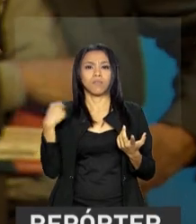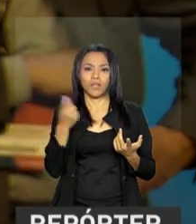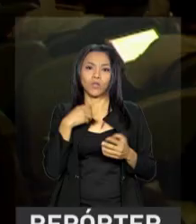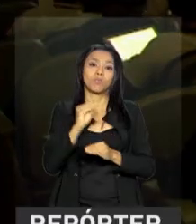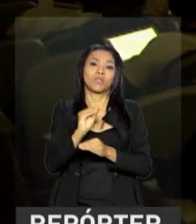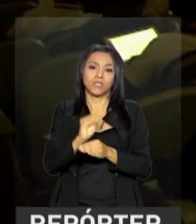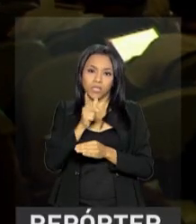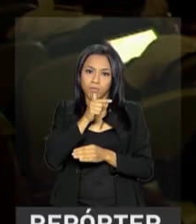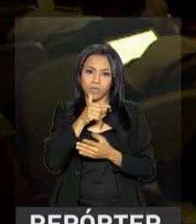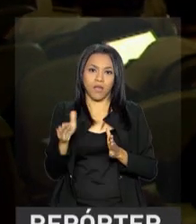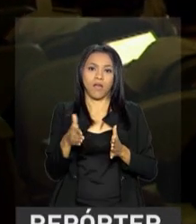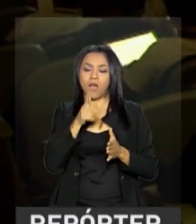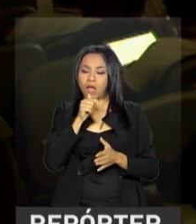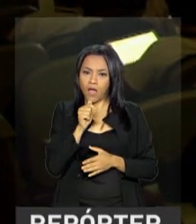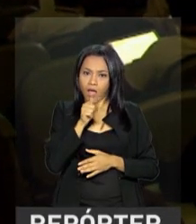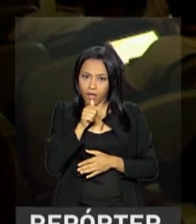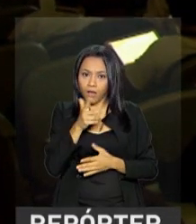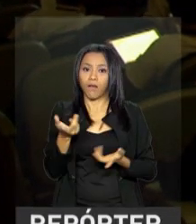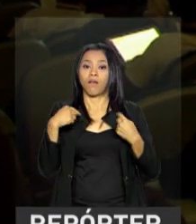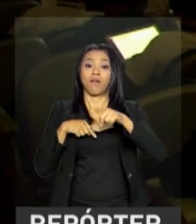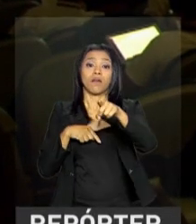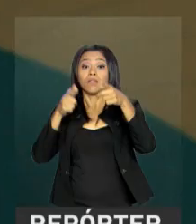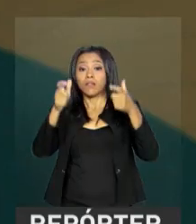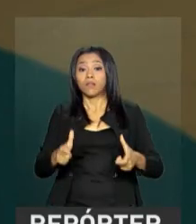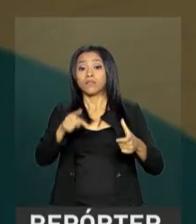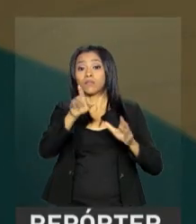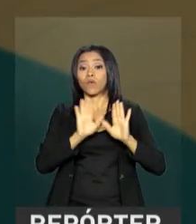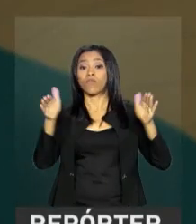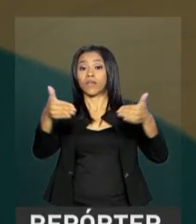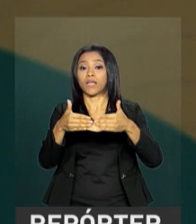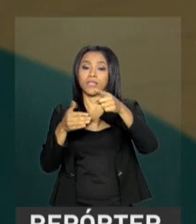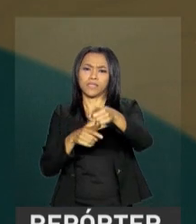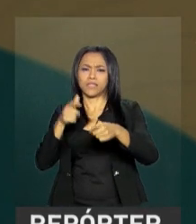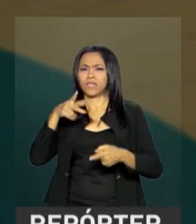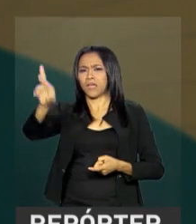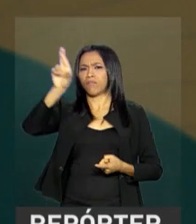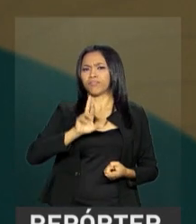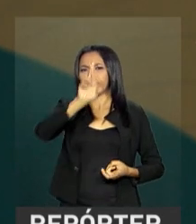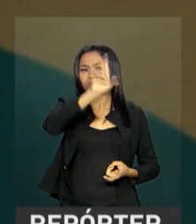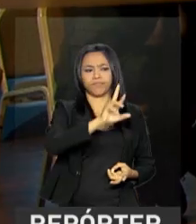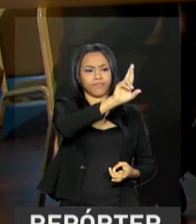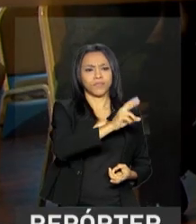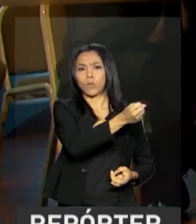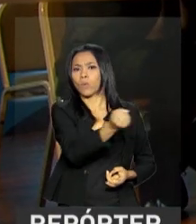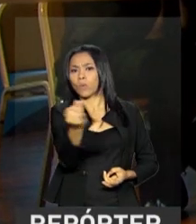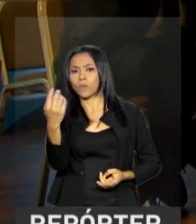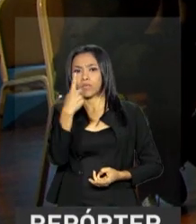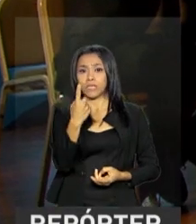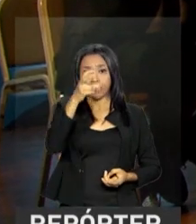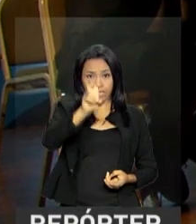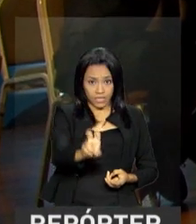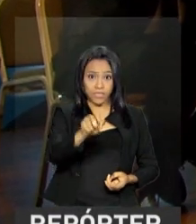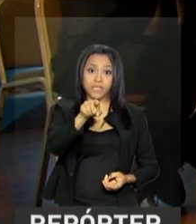recursos. Nesta conferência ministerial, no Fórum Mundial da Água, ministros e representantes de 15 países, como Nigéria,